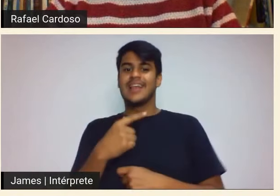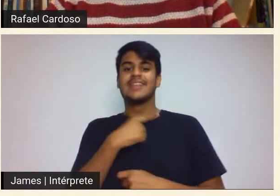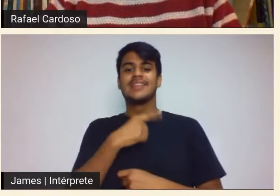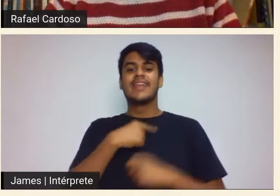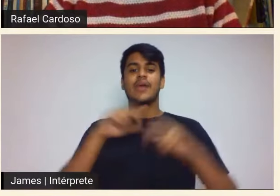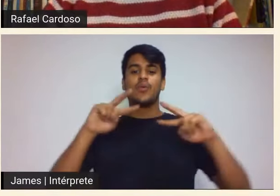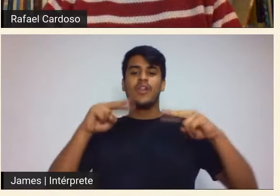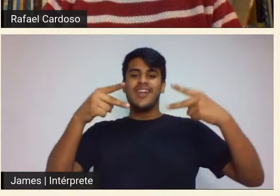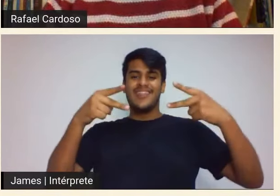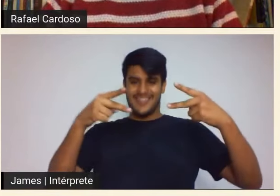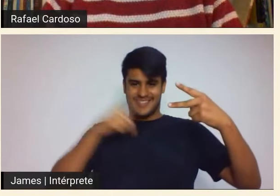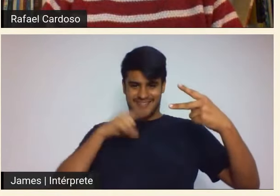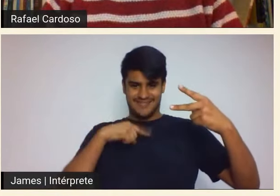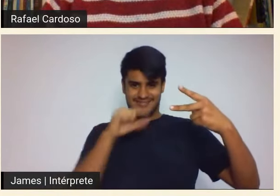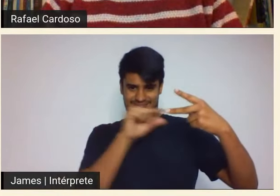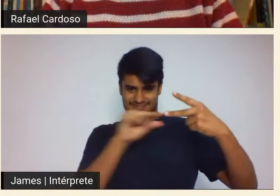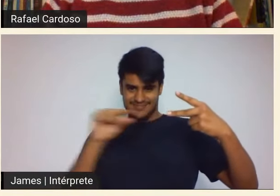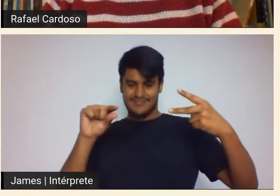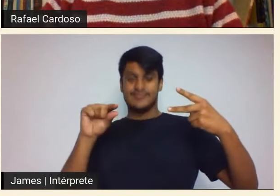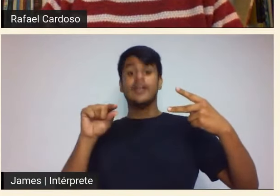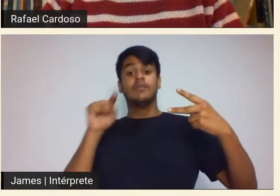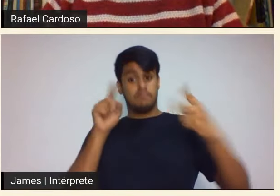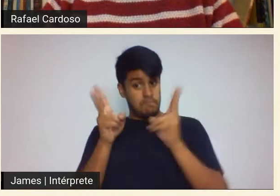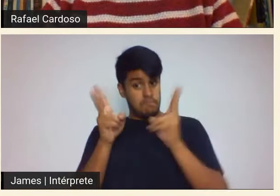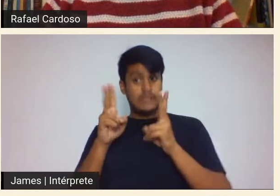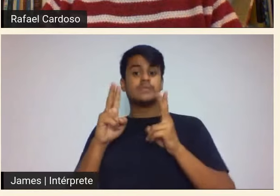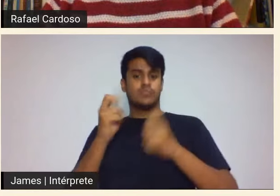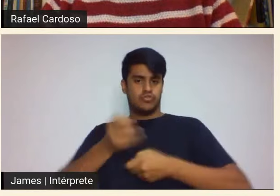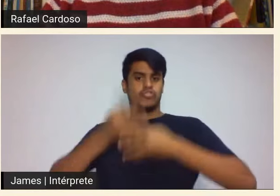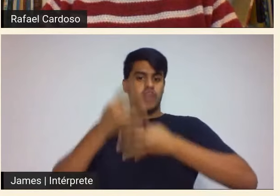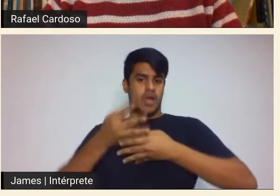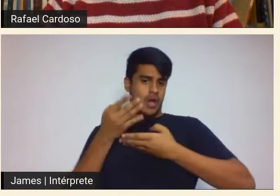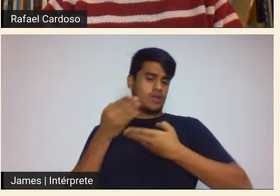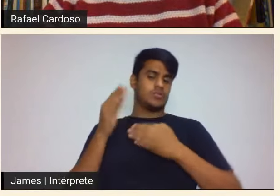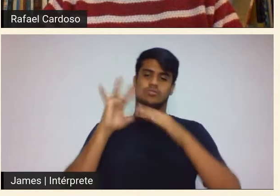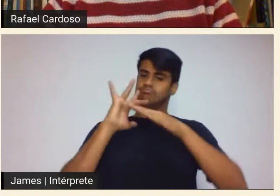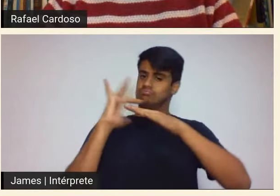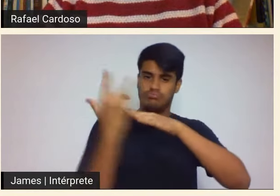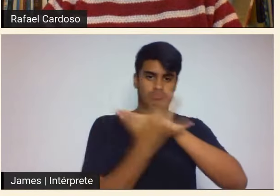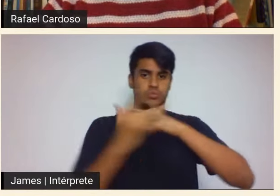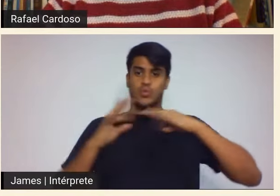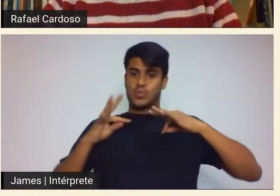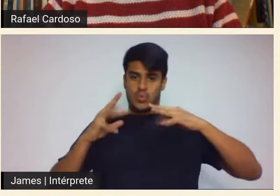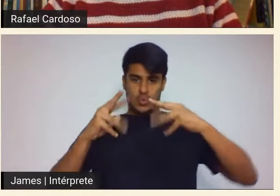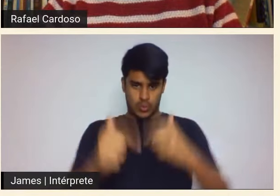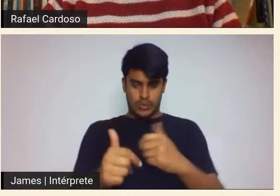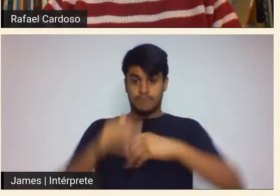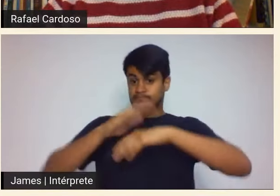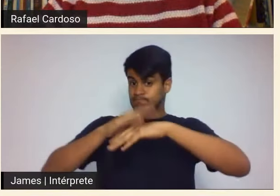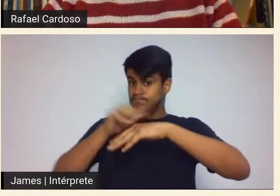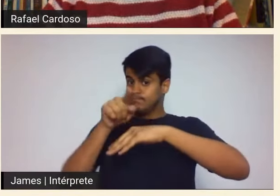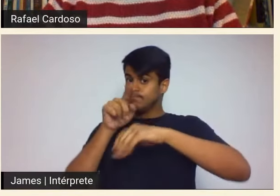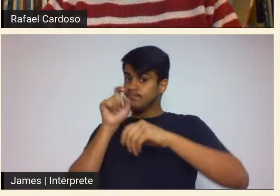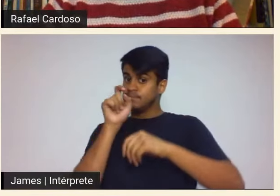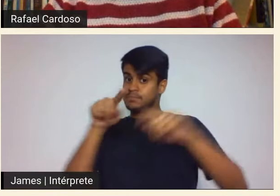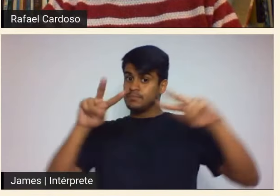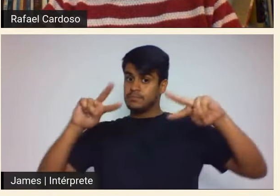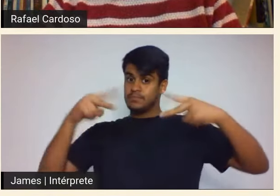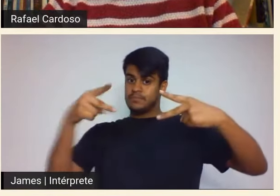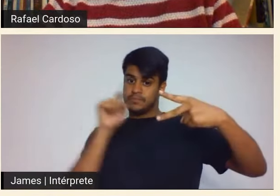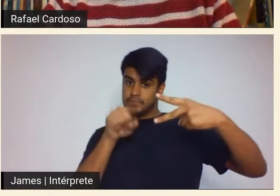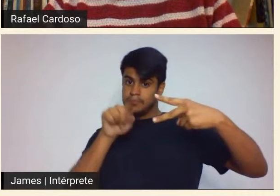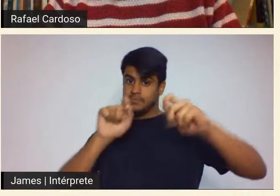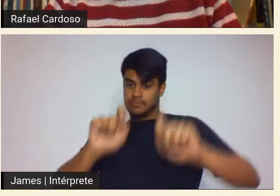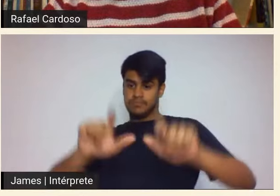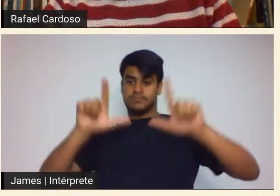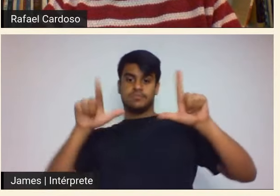link que está disponível nos chats das redes sociais. Por meio desse link, vocês vão acessar um